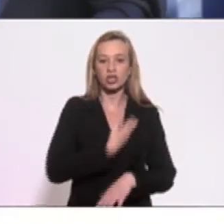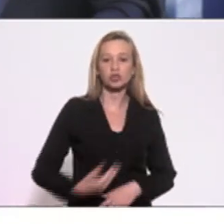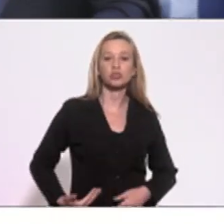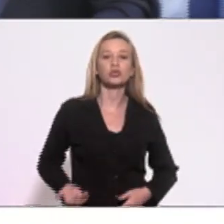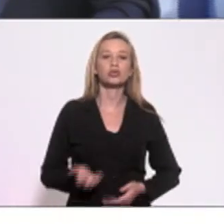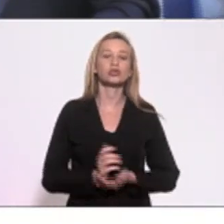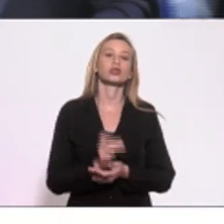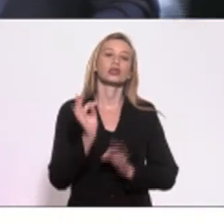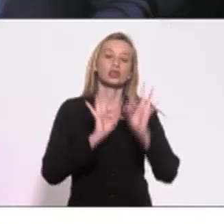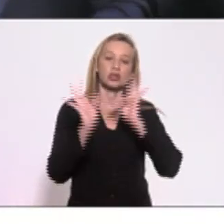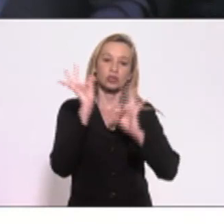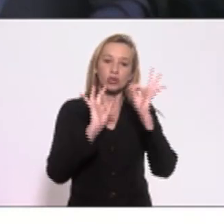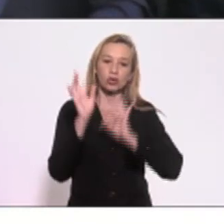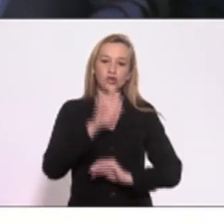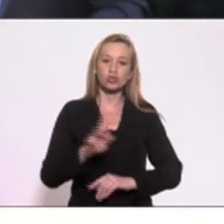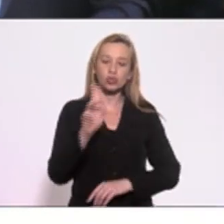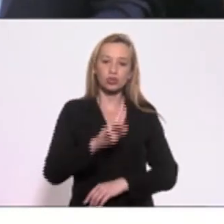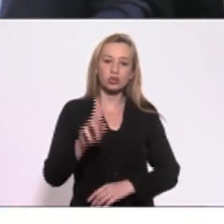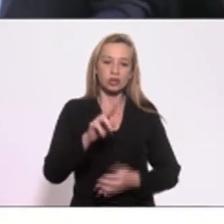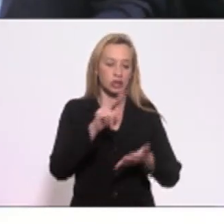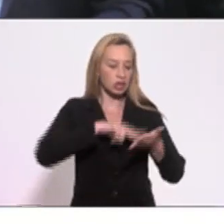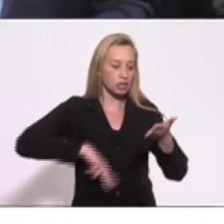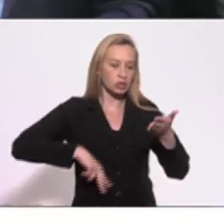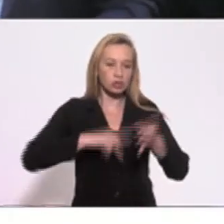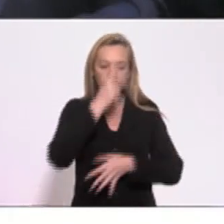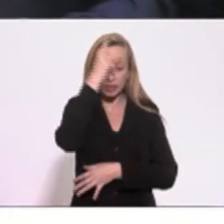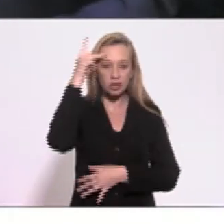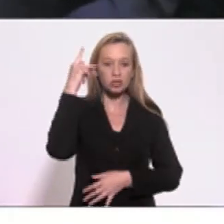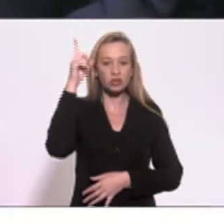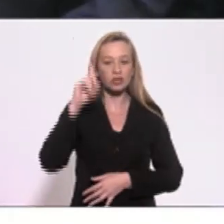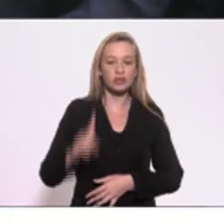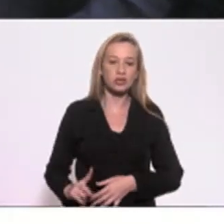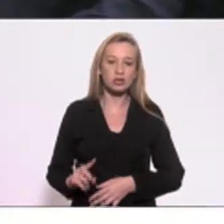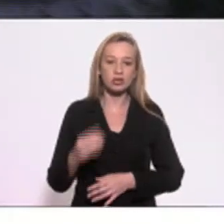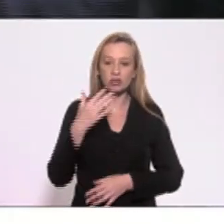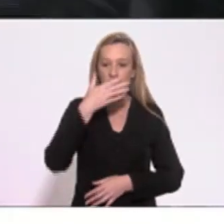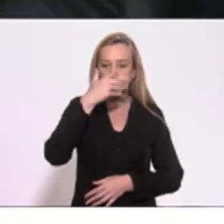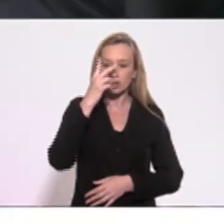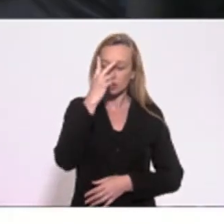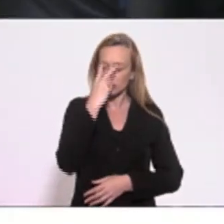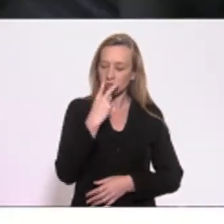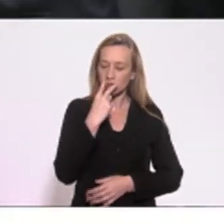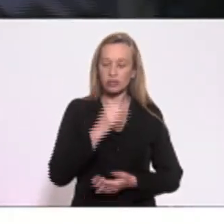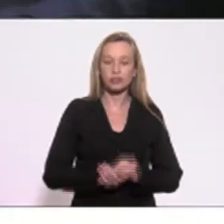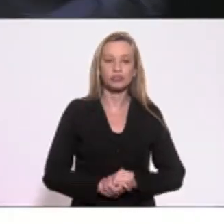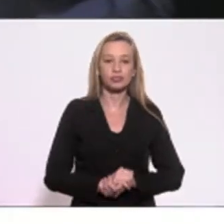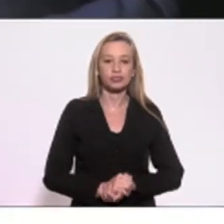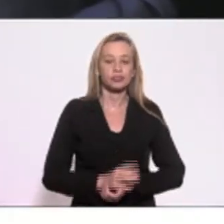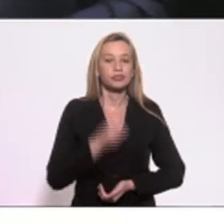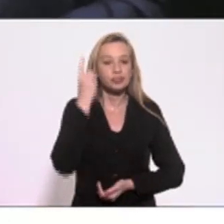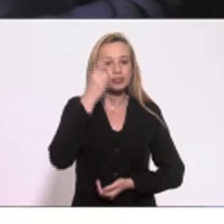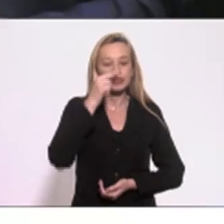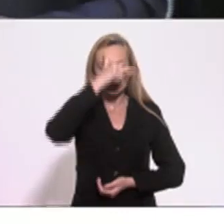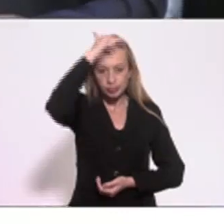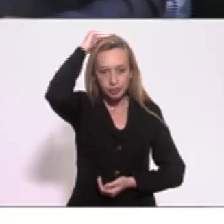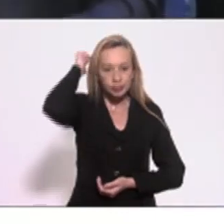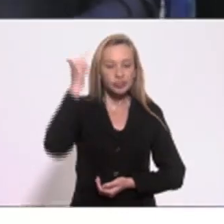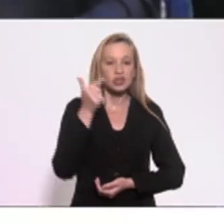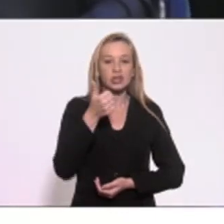mecanismos tecnológicos para acesso à leitura da pessoa com deficiência visual. Deputado Luiz Paulo, hoje